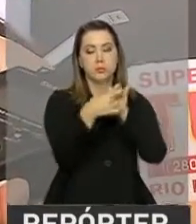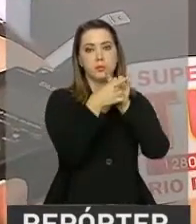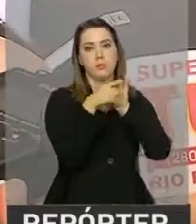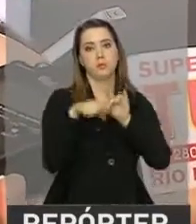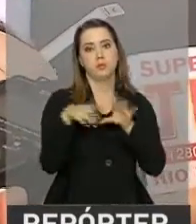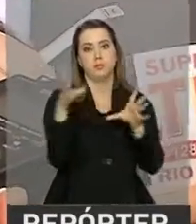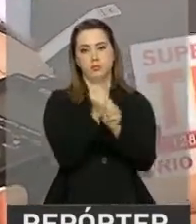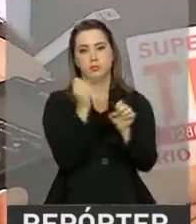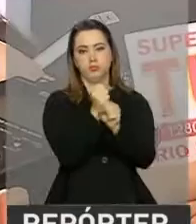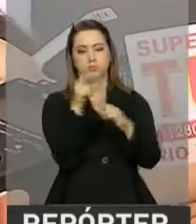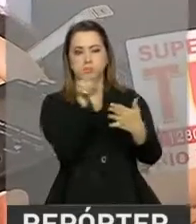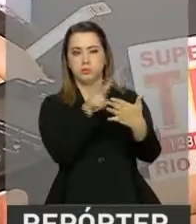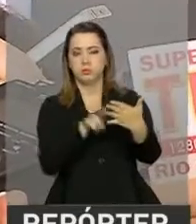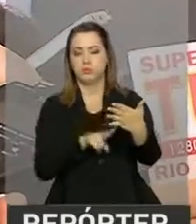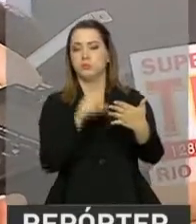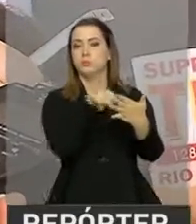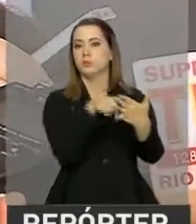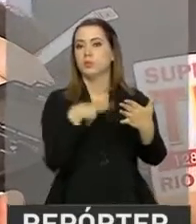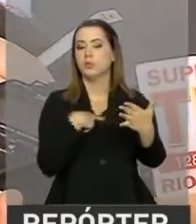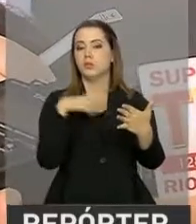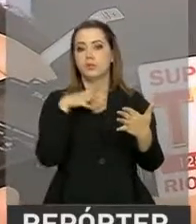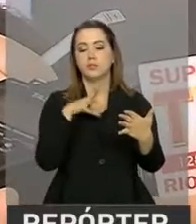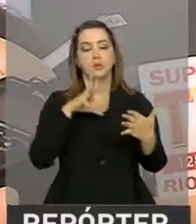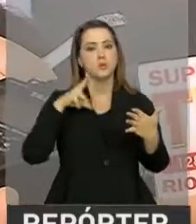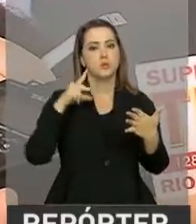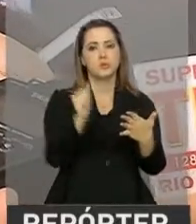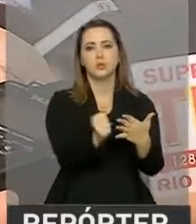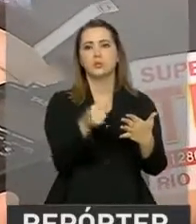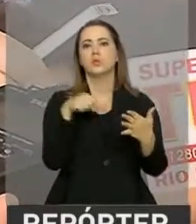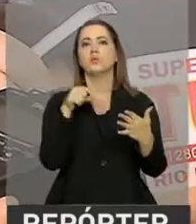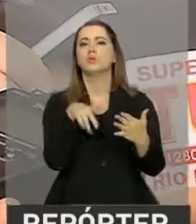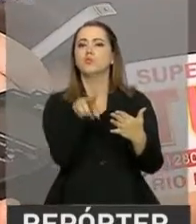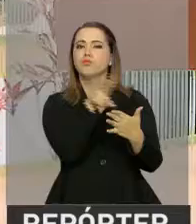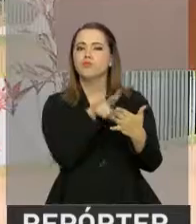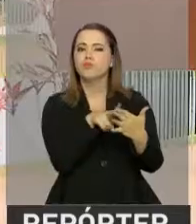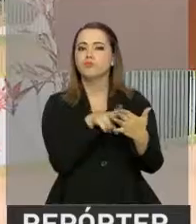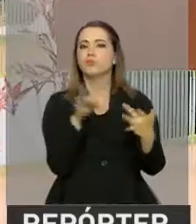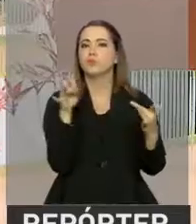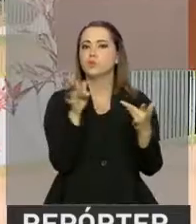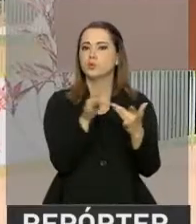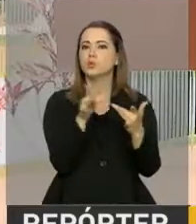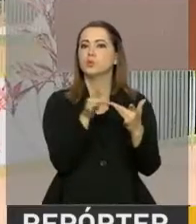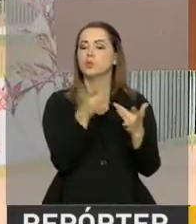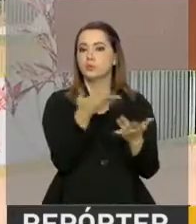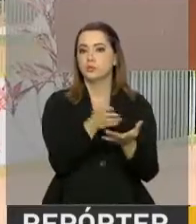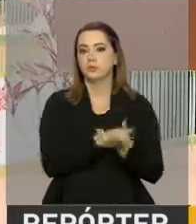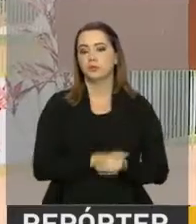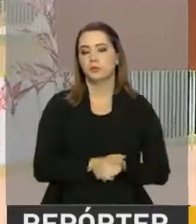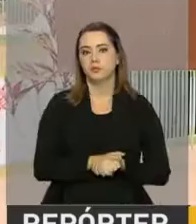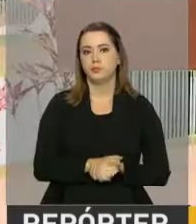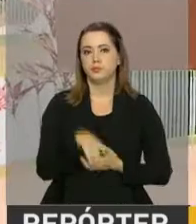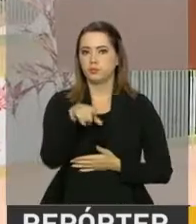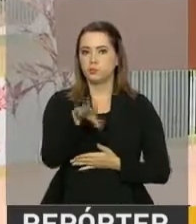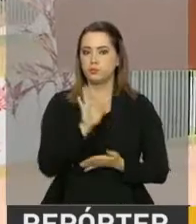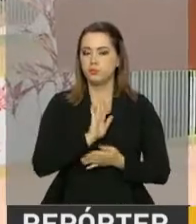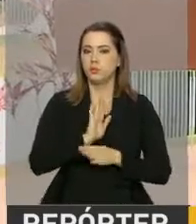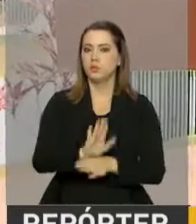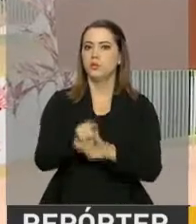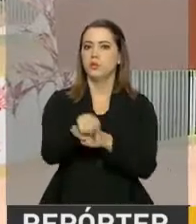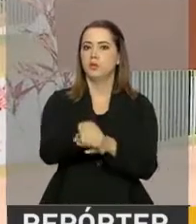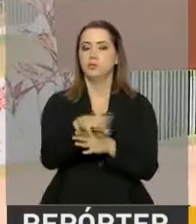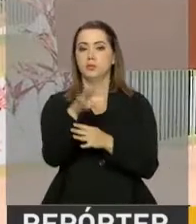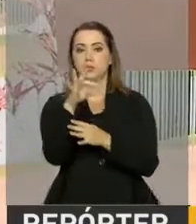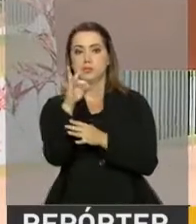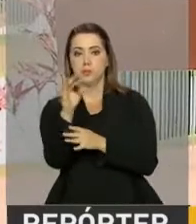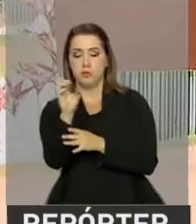essas esses batimentos essas verificações essas checagem objetivo do acordo é apoiar o tribunal na